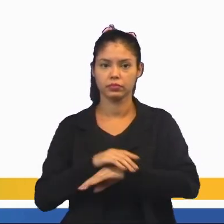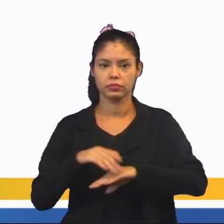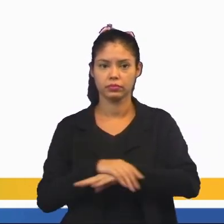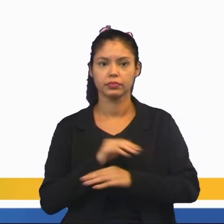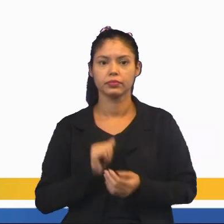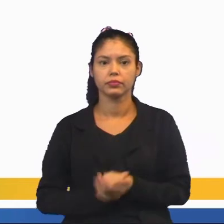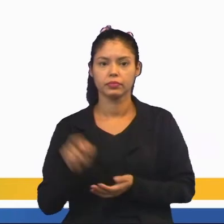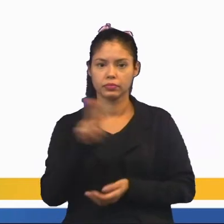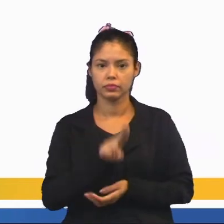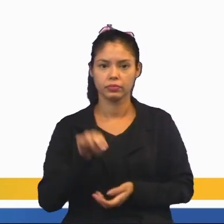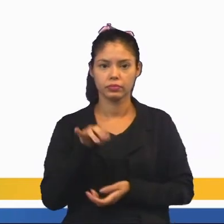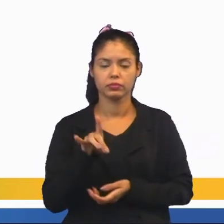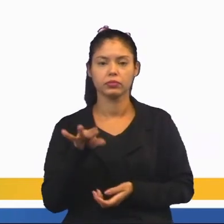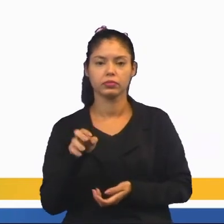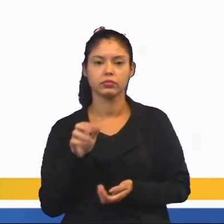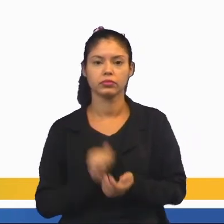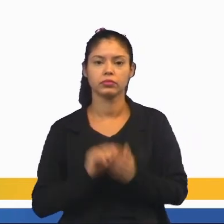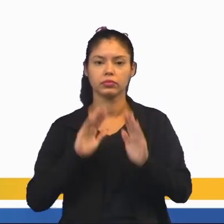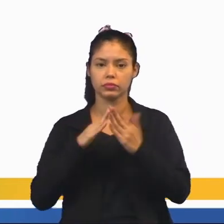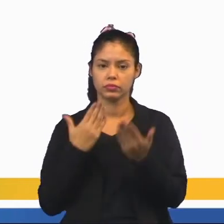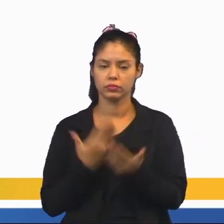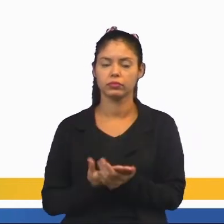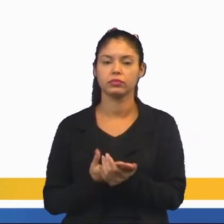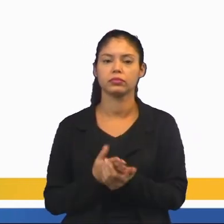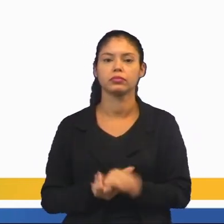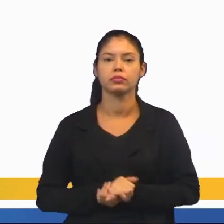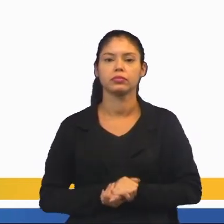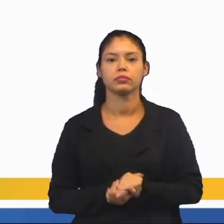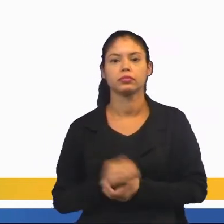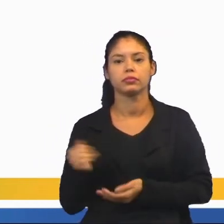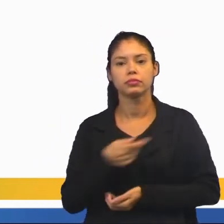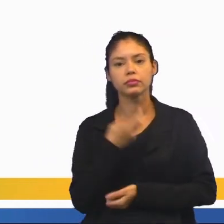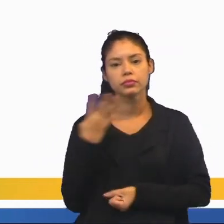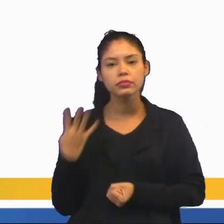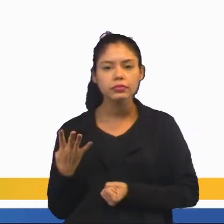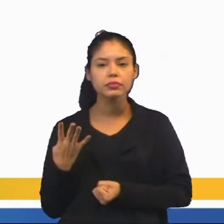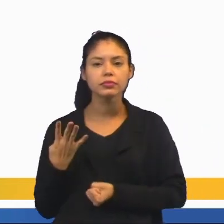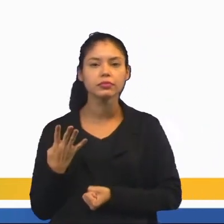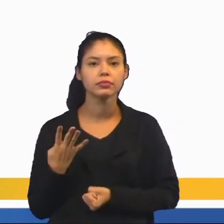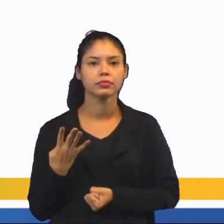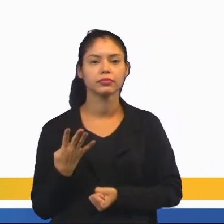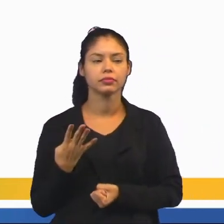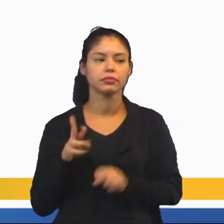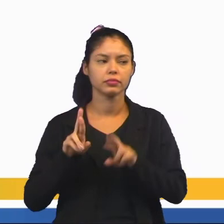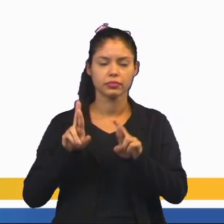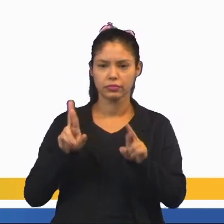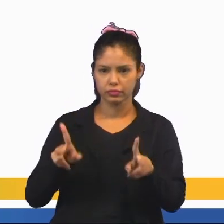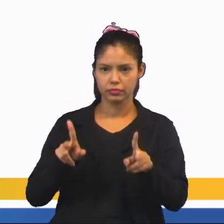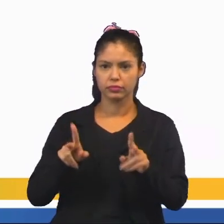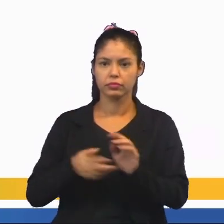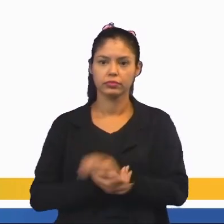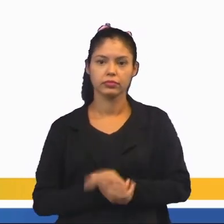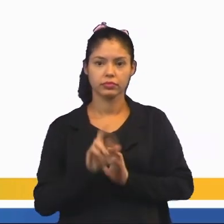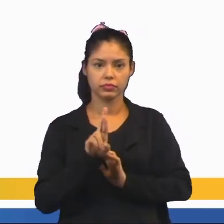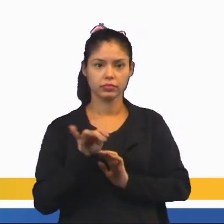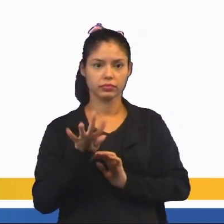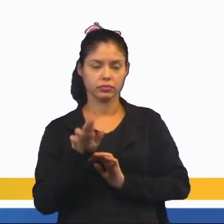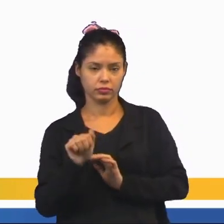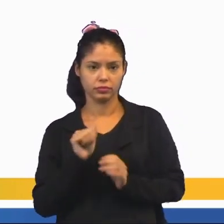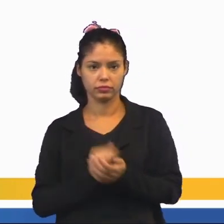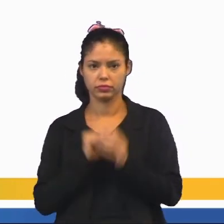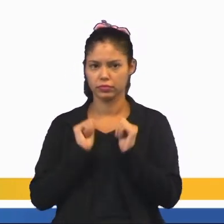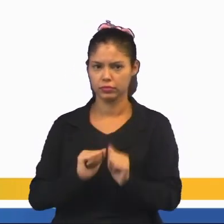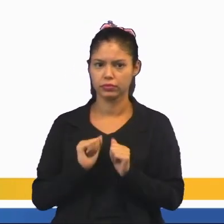tênis, para utilizar como uniforme da escola. De quantas maneiras